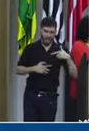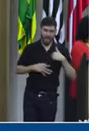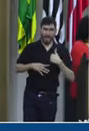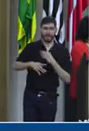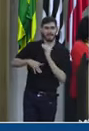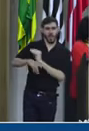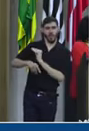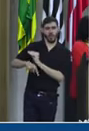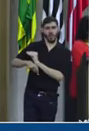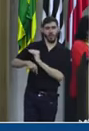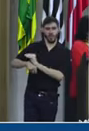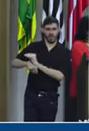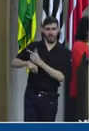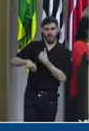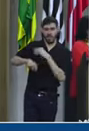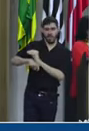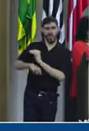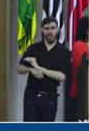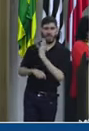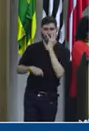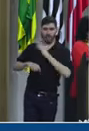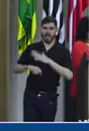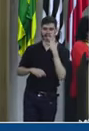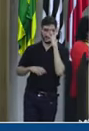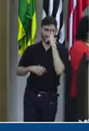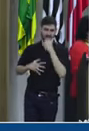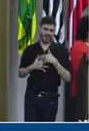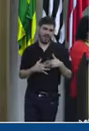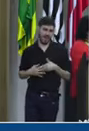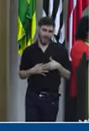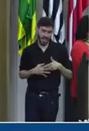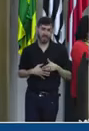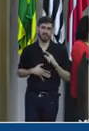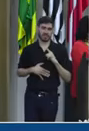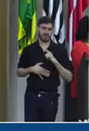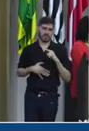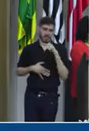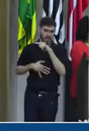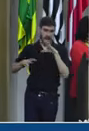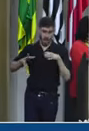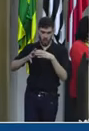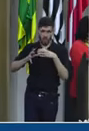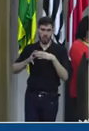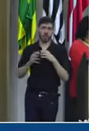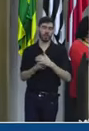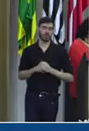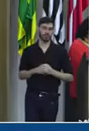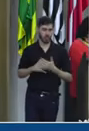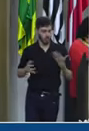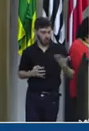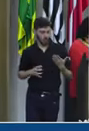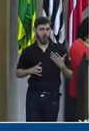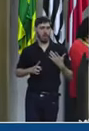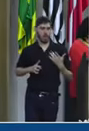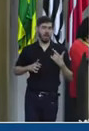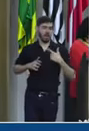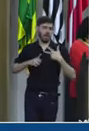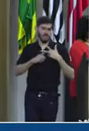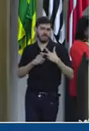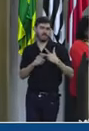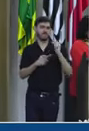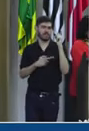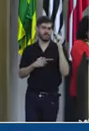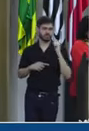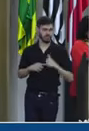curumim. Era o meu curumim mais lindo que nós tínhamos no nosso grupo. Hoje é meu guerreiro.